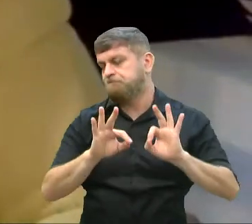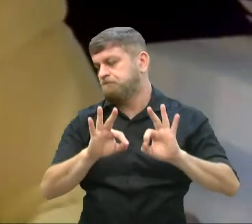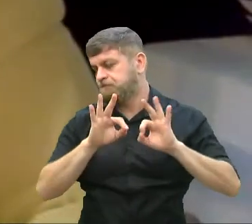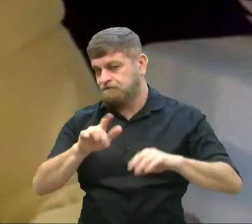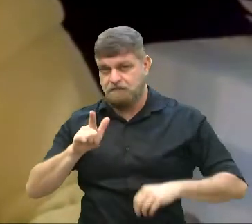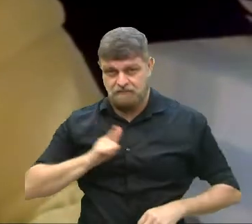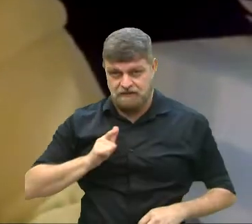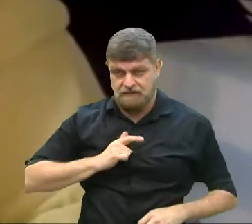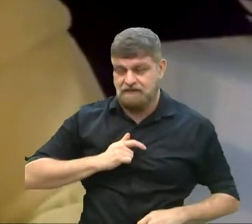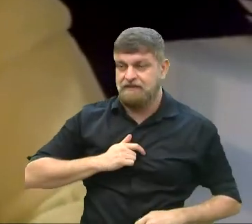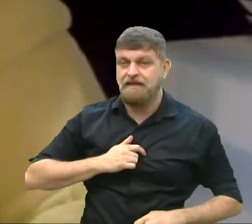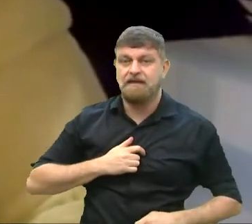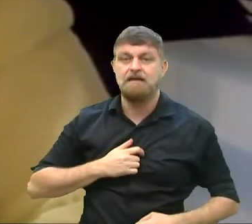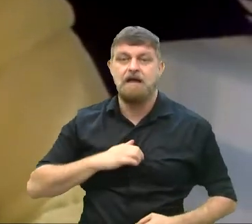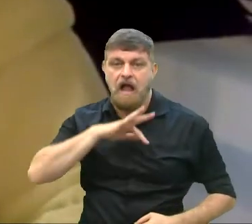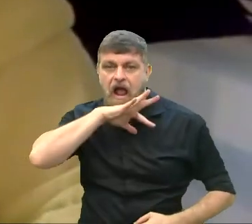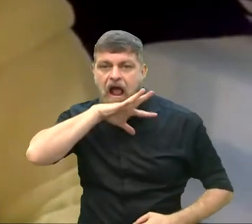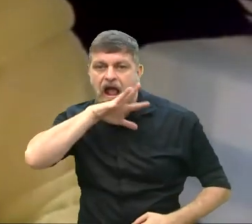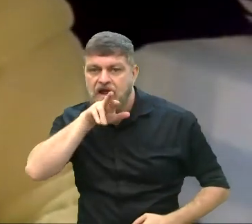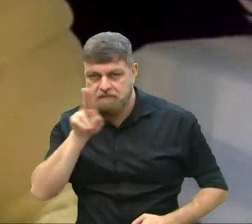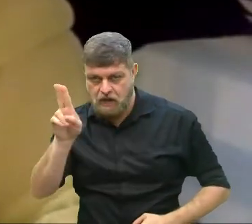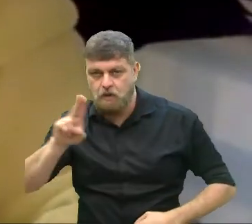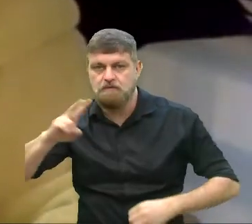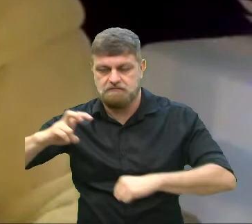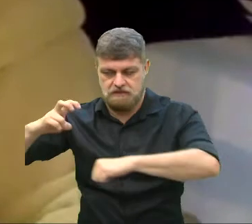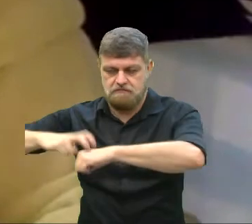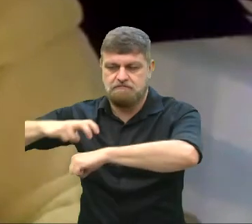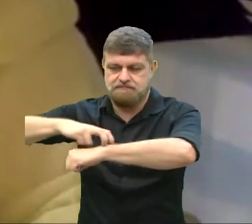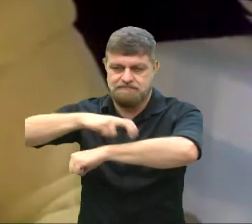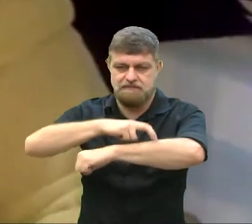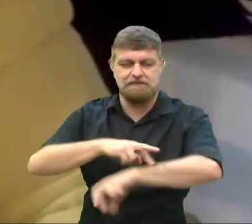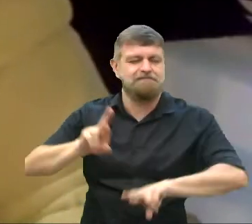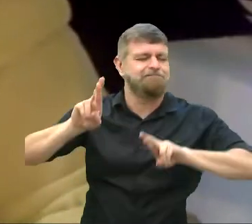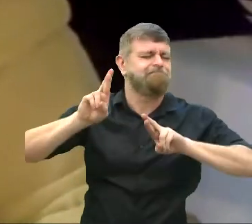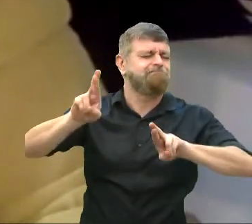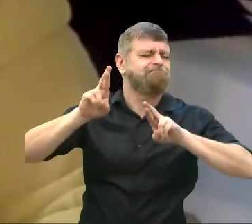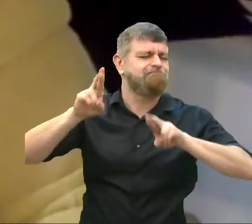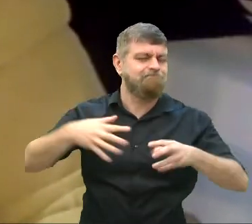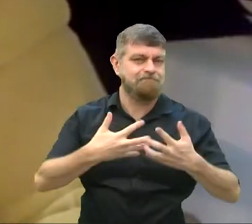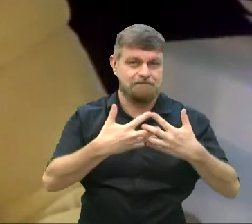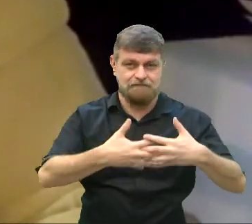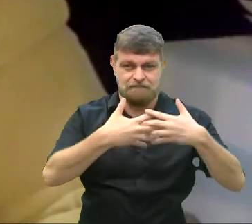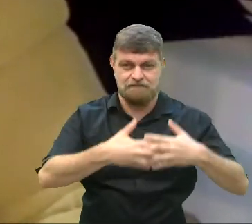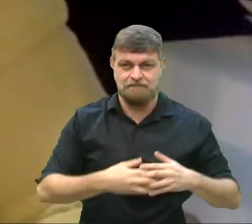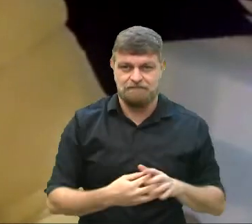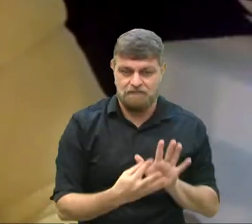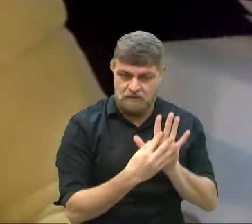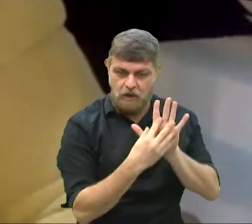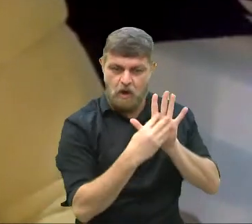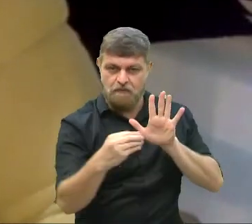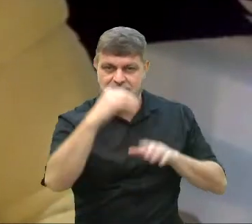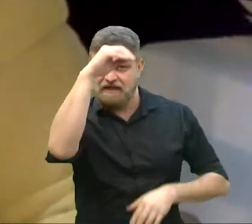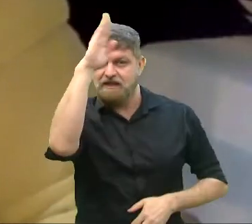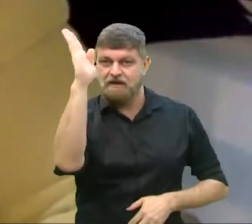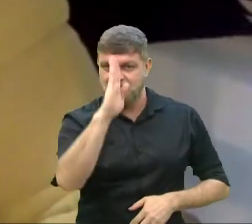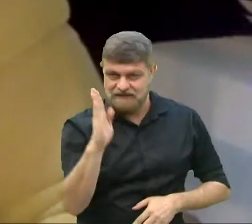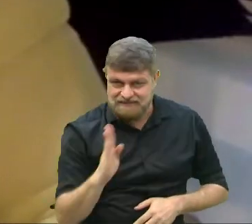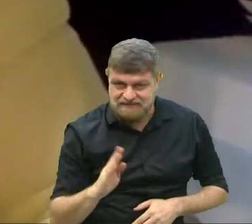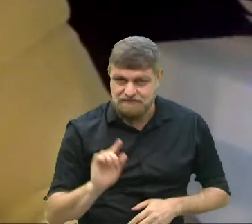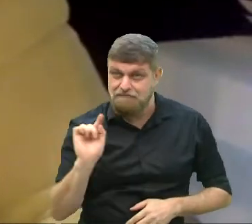registros de animais que estão usando essas passarelas, e nós esperamos que isso seja um modelo para todo o Brasil e que